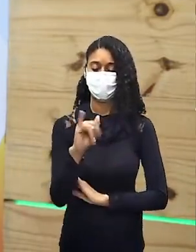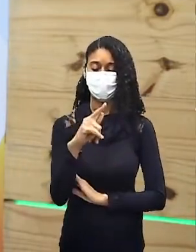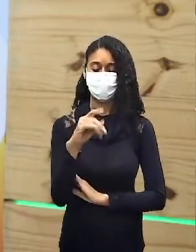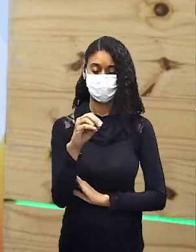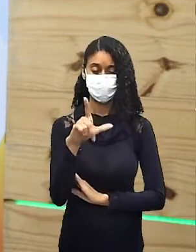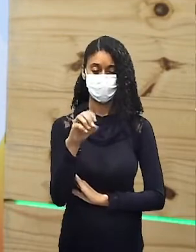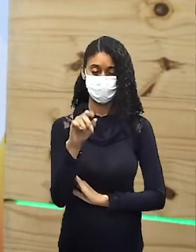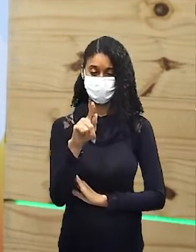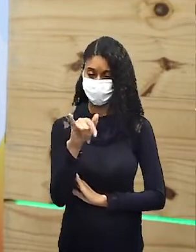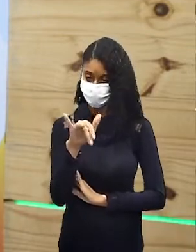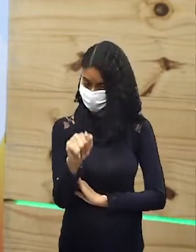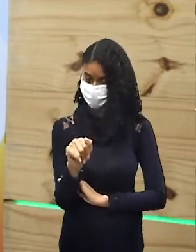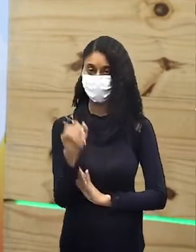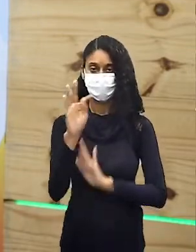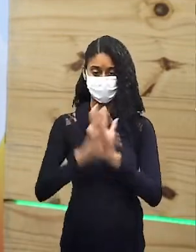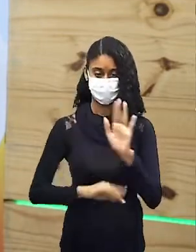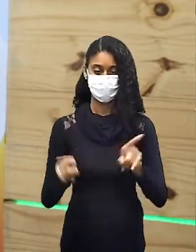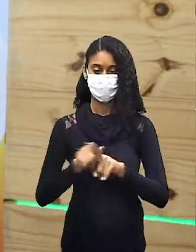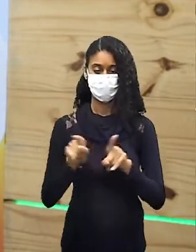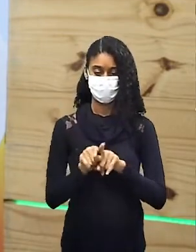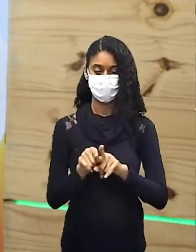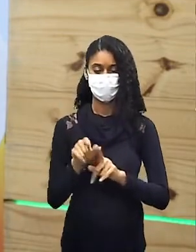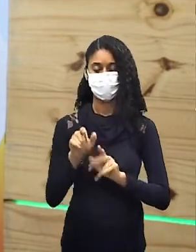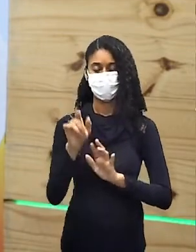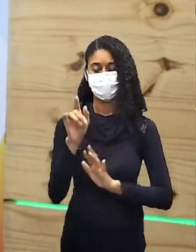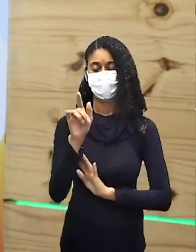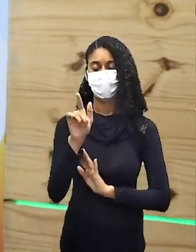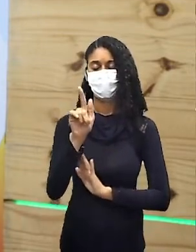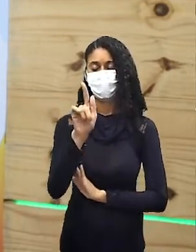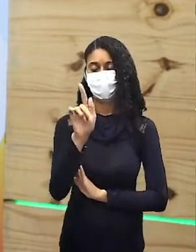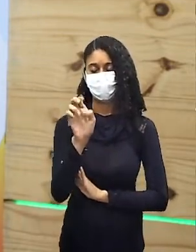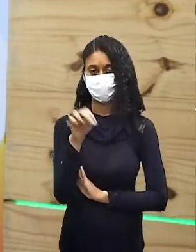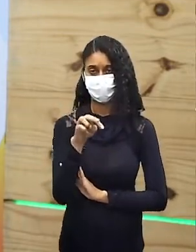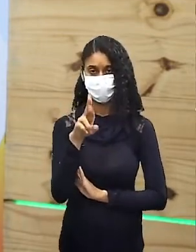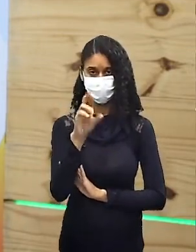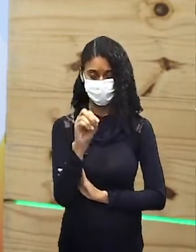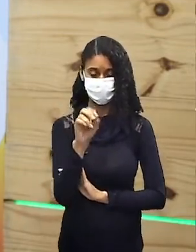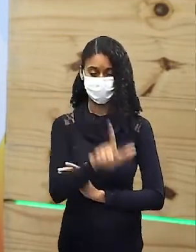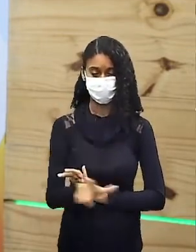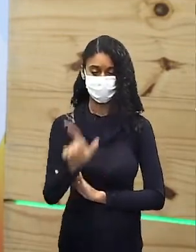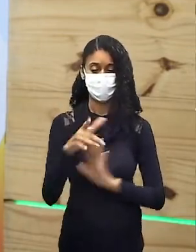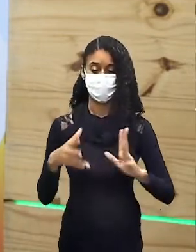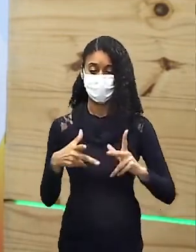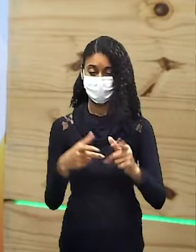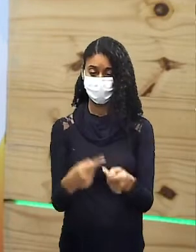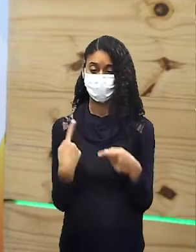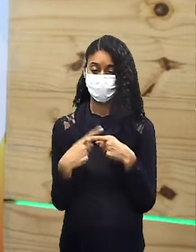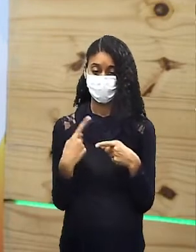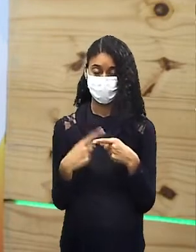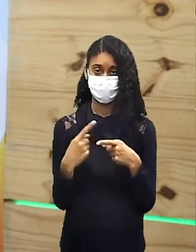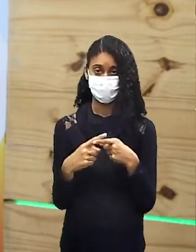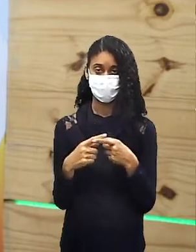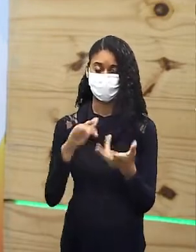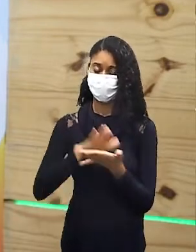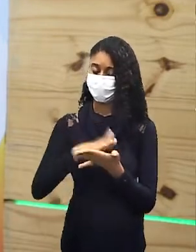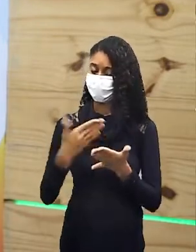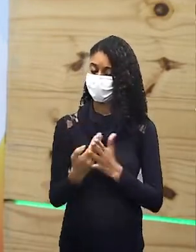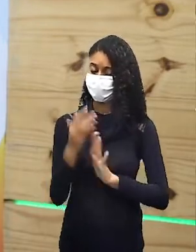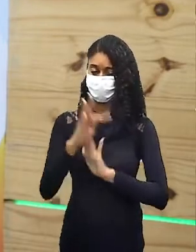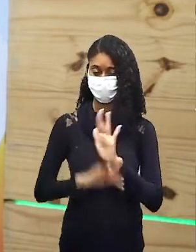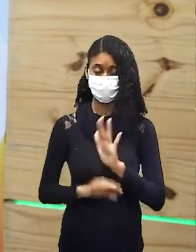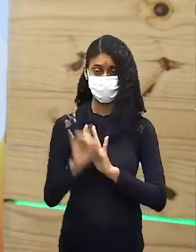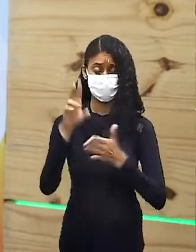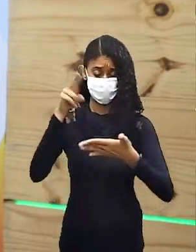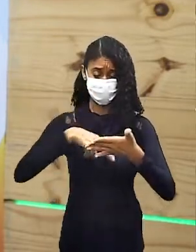tipologia textual, gênero literário, tudo que estiver ligado a texto. Porque interpretação de texto não é simplesmente